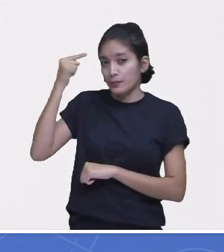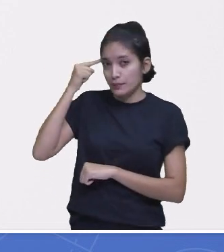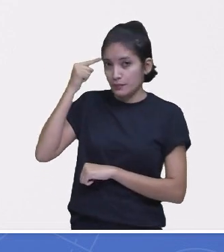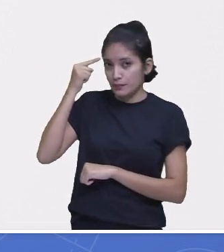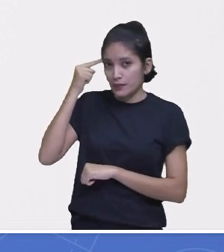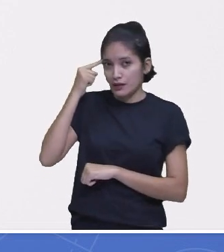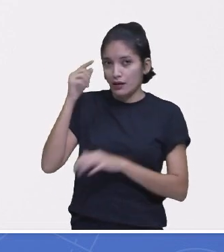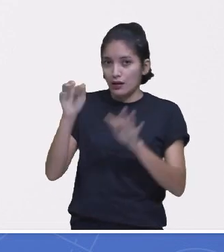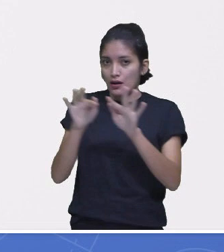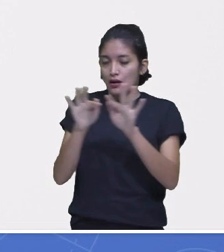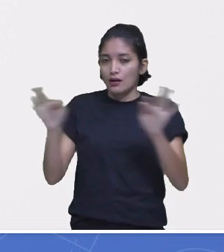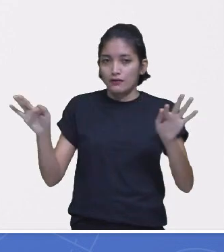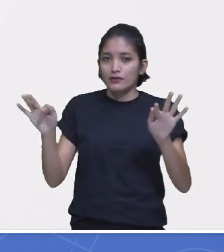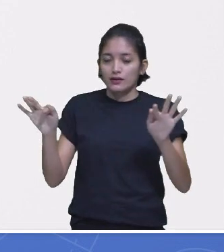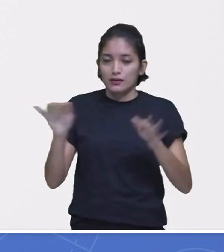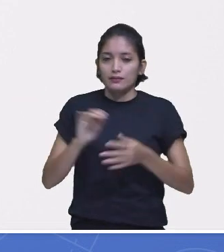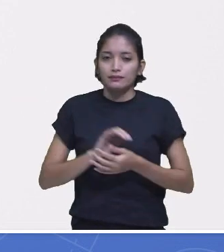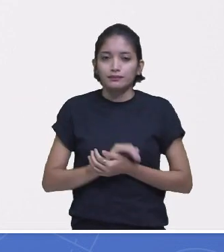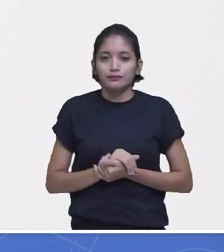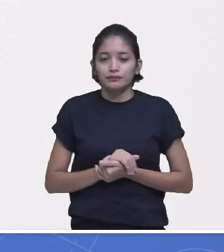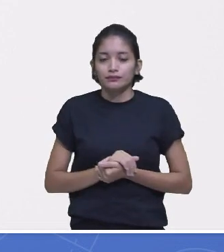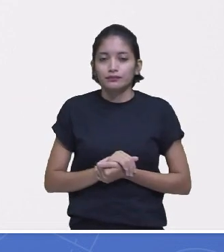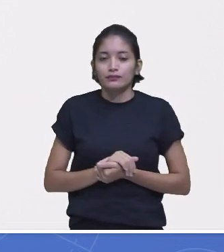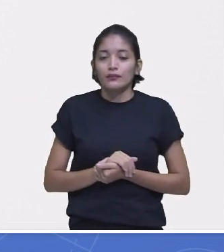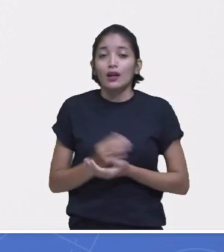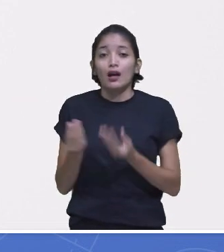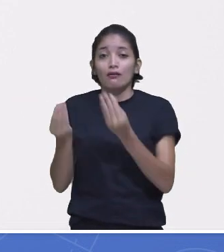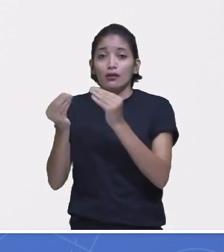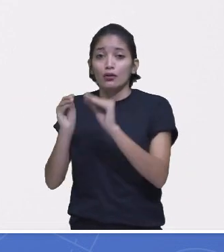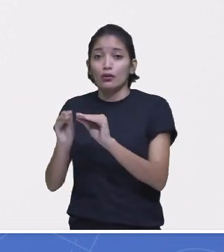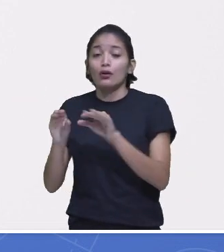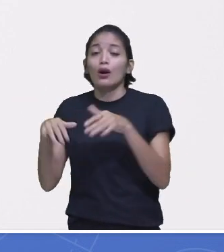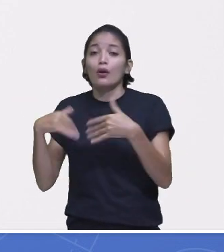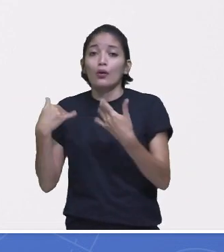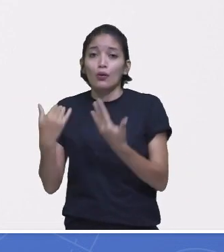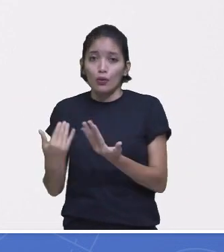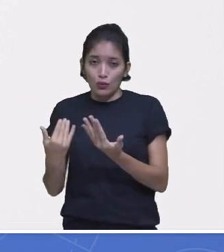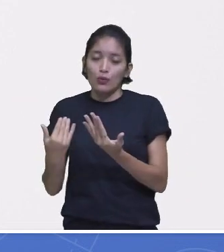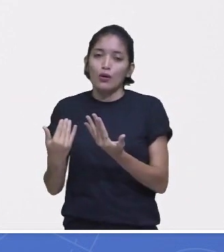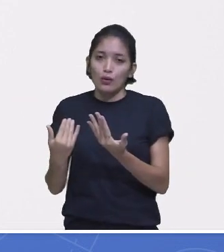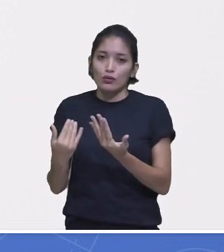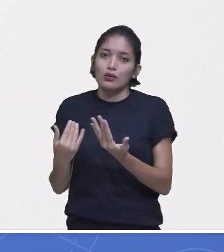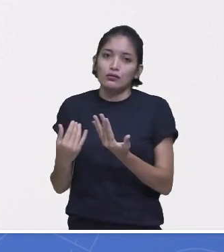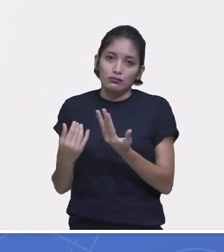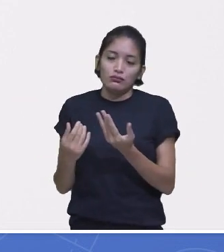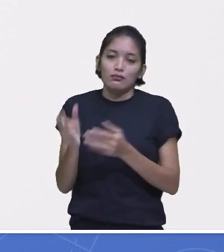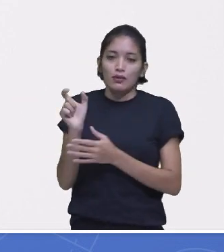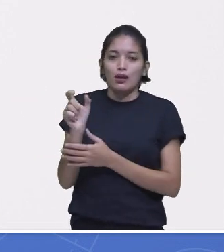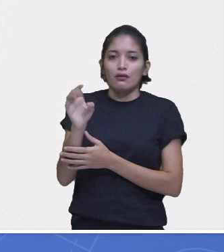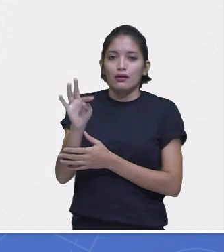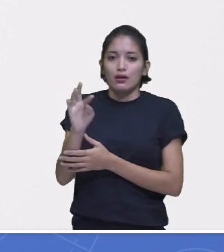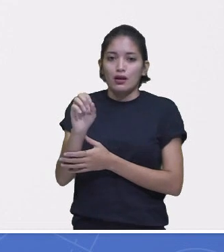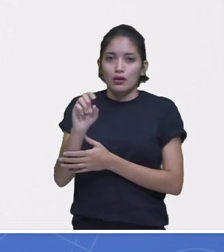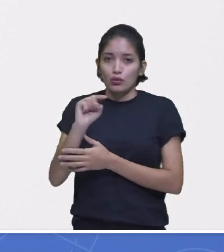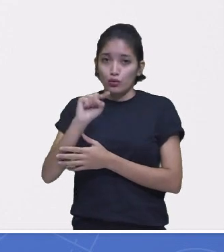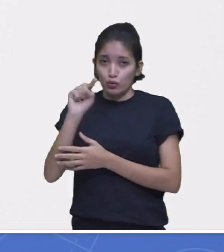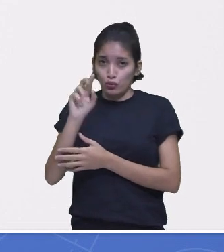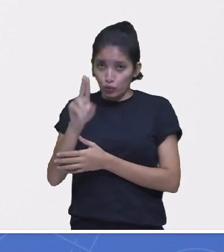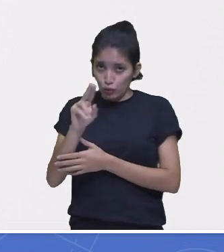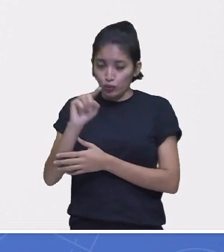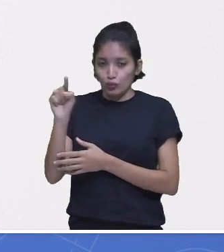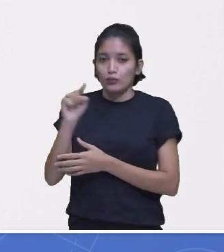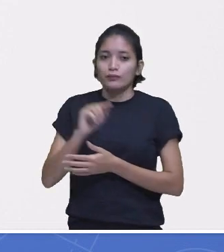primeira frase, o verbo pensar. Você vai trabalhar em que pronome pessoal? No tu, a conjugação dele, ok? A